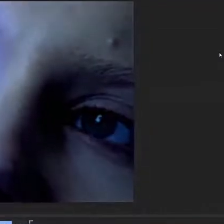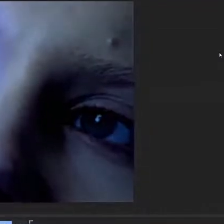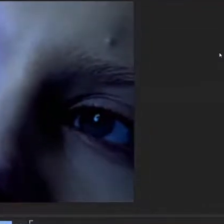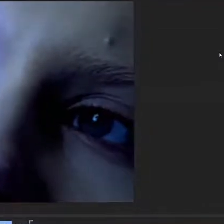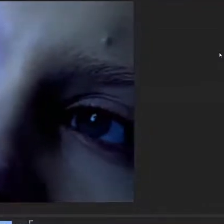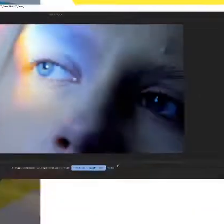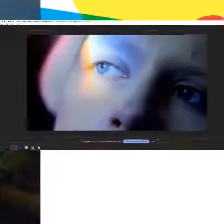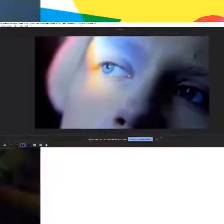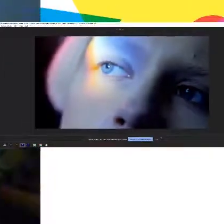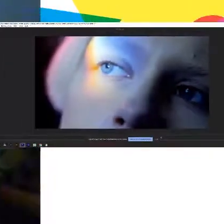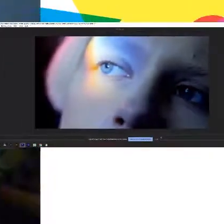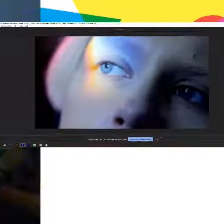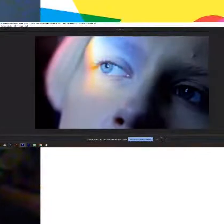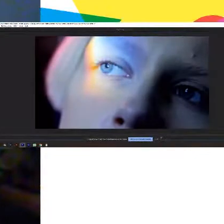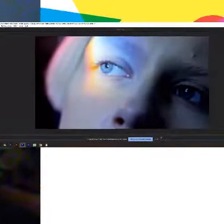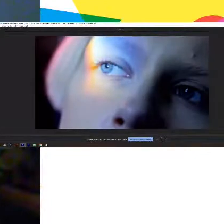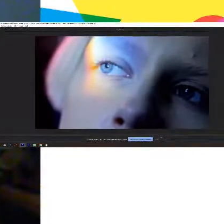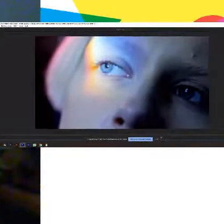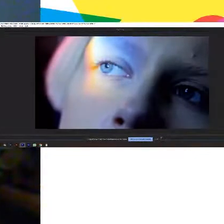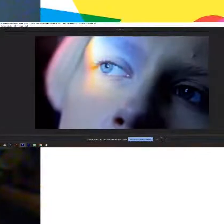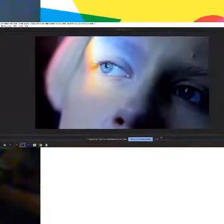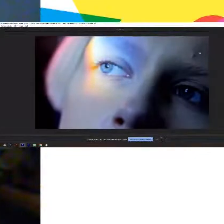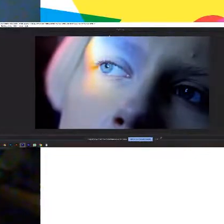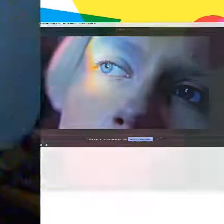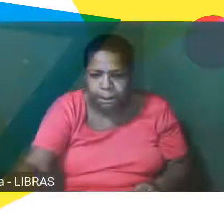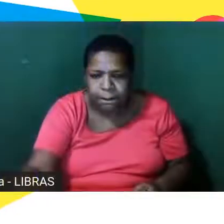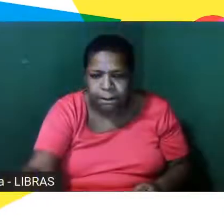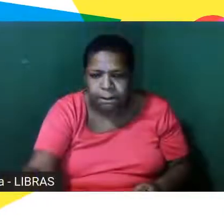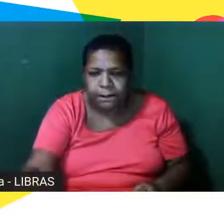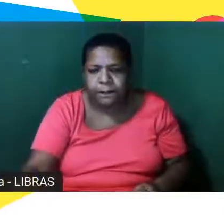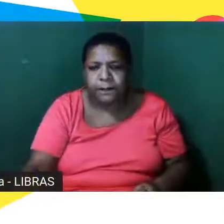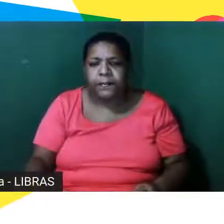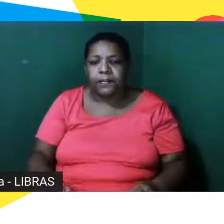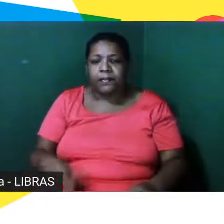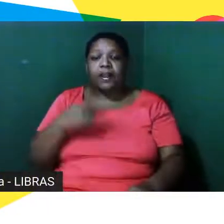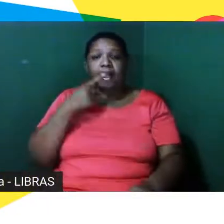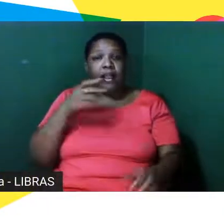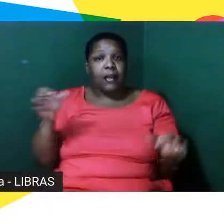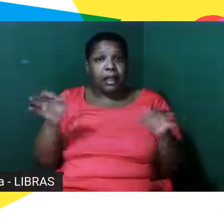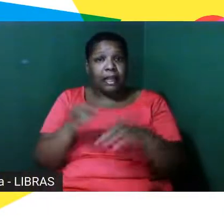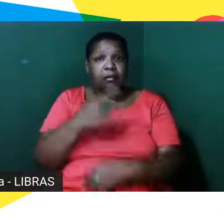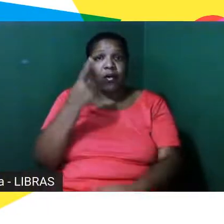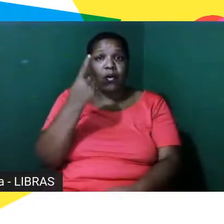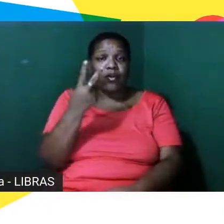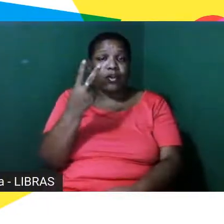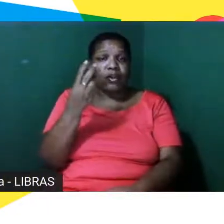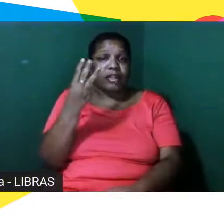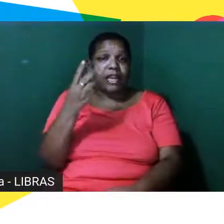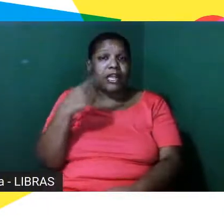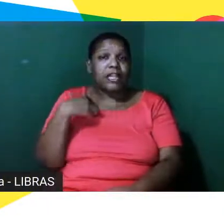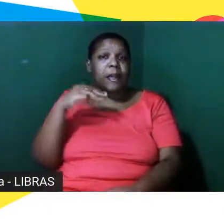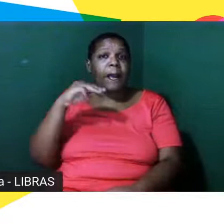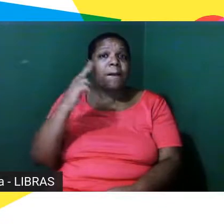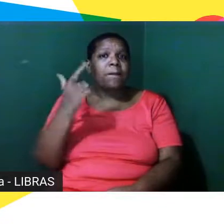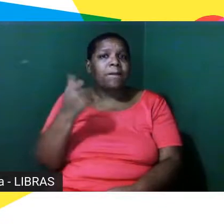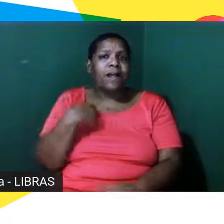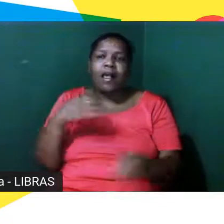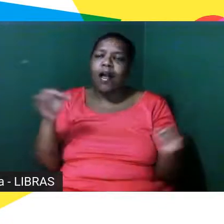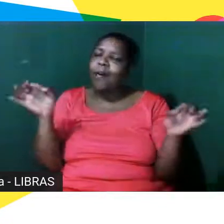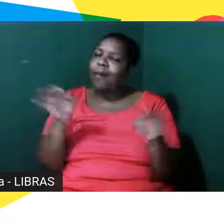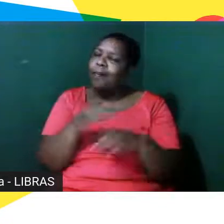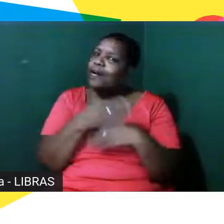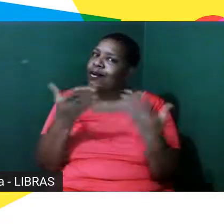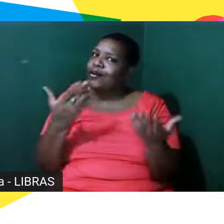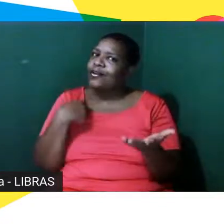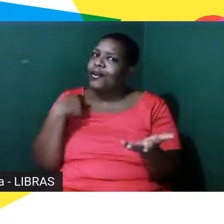e dá para terminar com a vinheta do 123 milhas e pronto o boleto do mês está pago